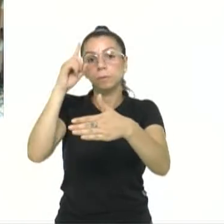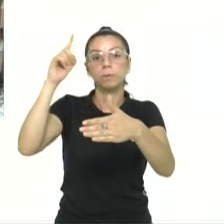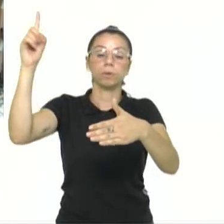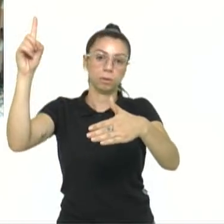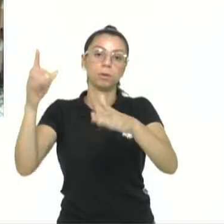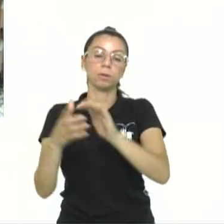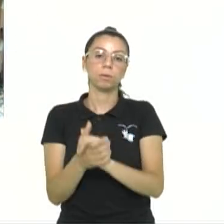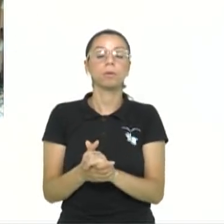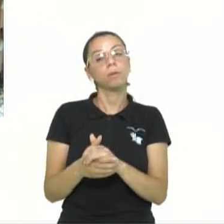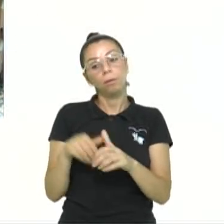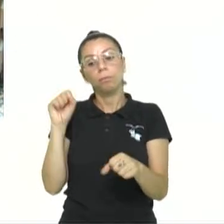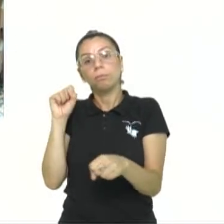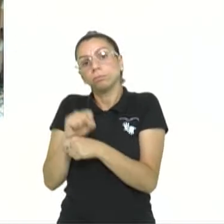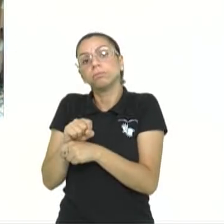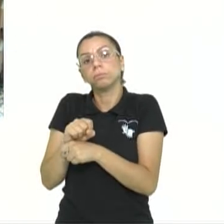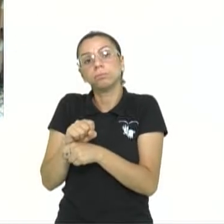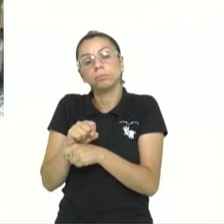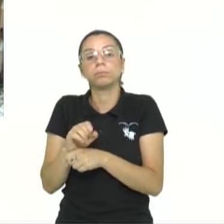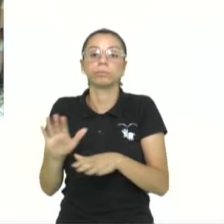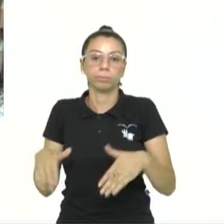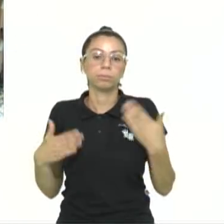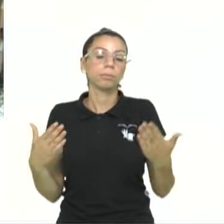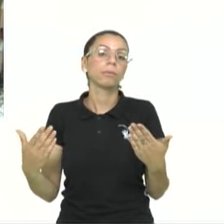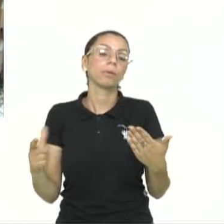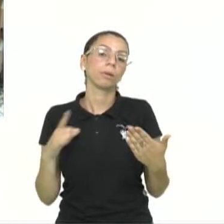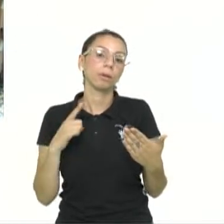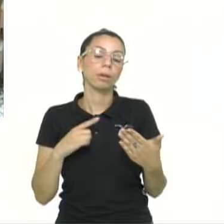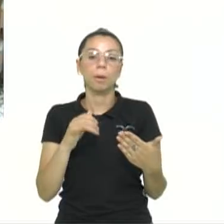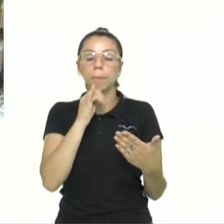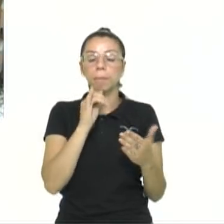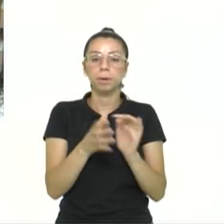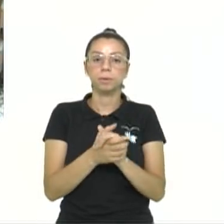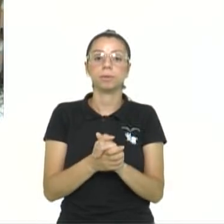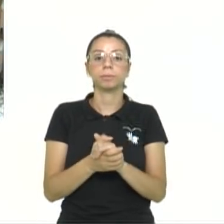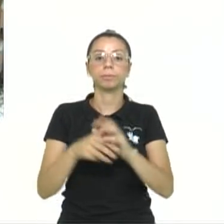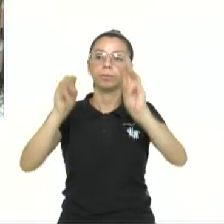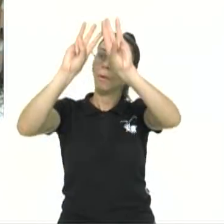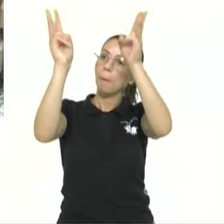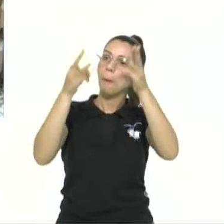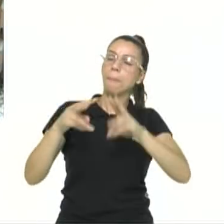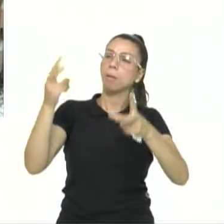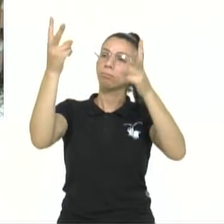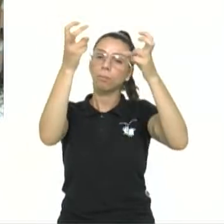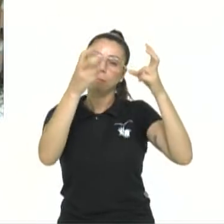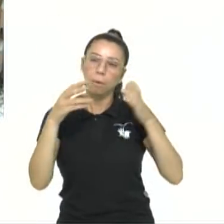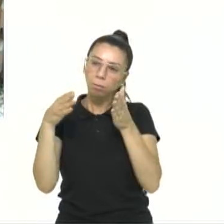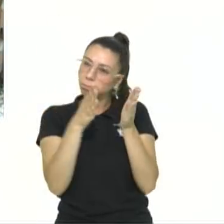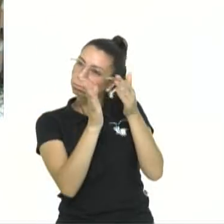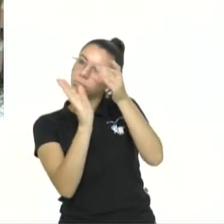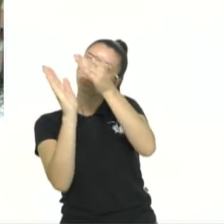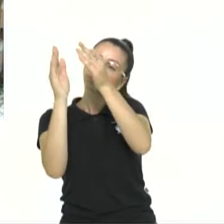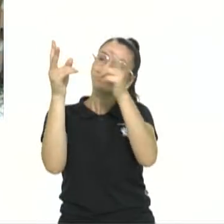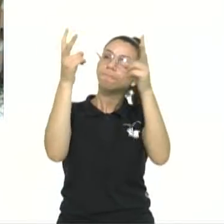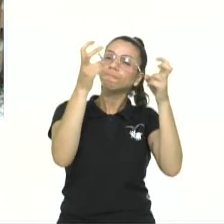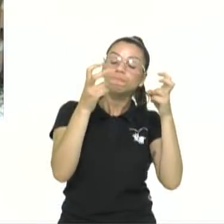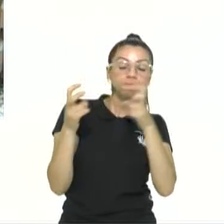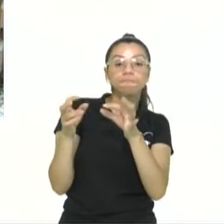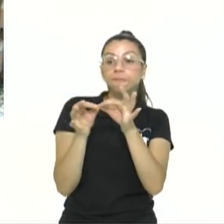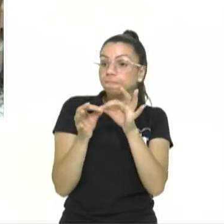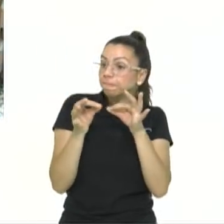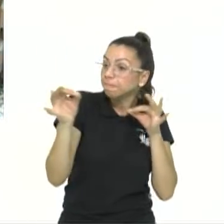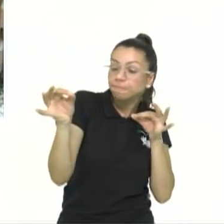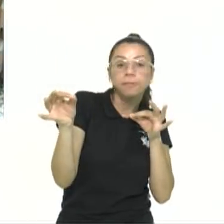e aí faziam as paragens. Então nós vamos ter, se a gente pegar o mapa e observar esse caminho, a gente vai ver justamente essas